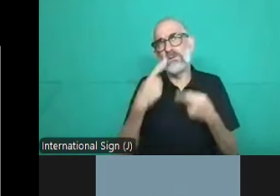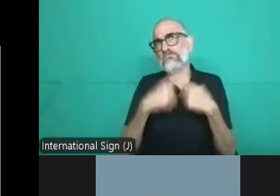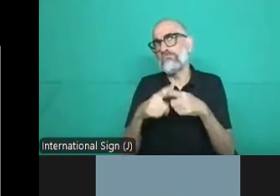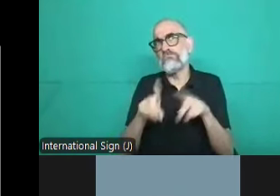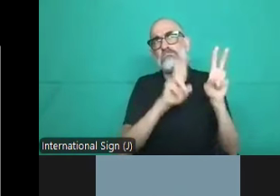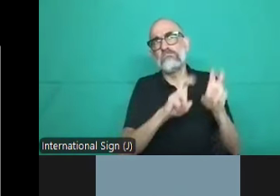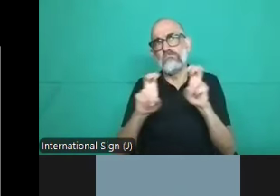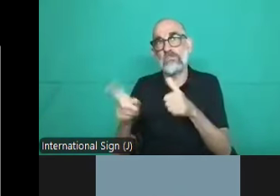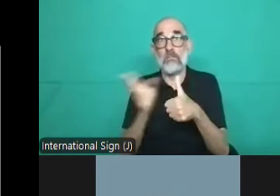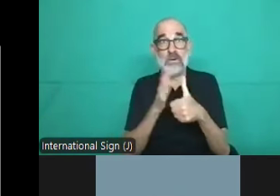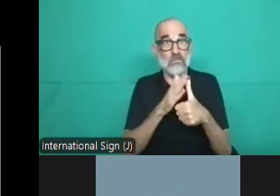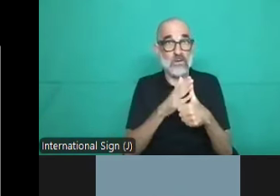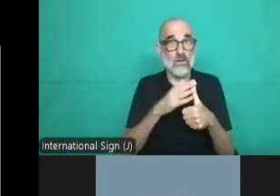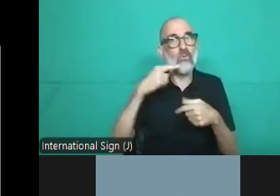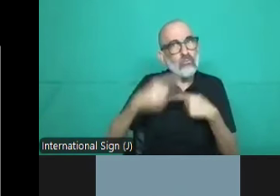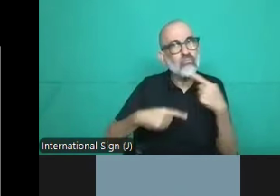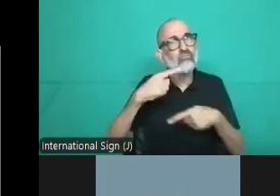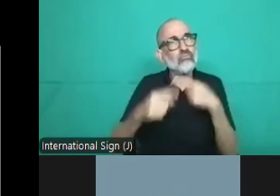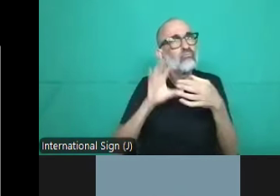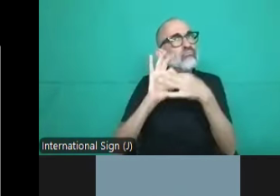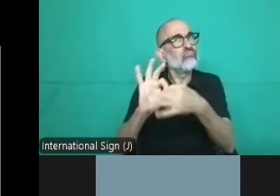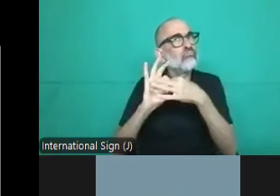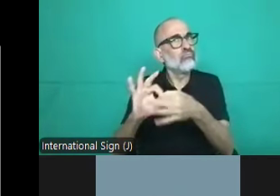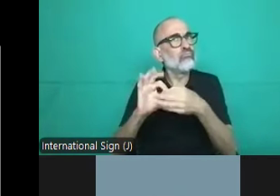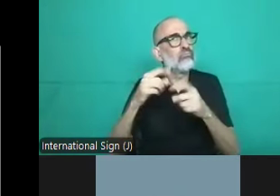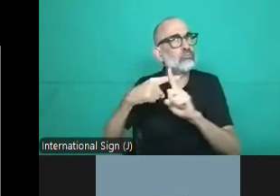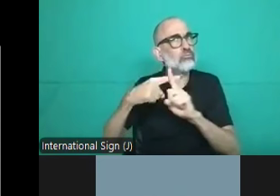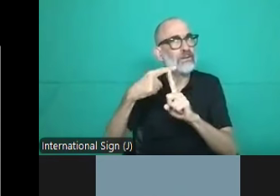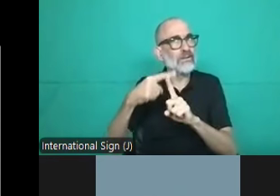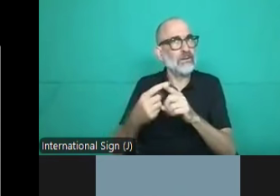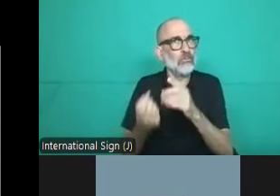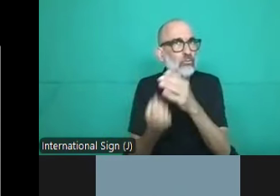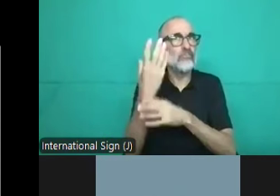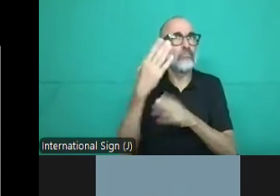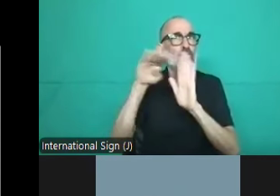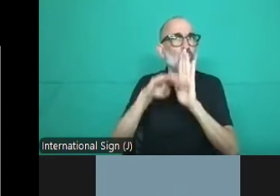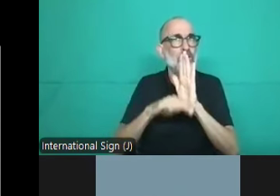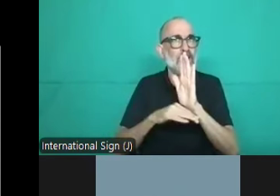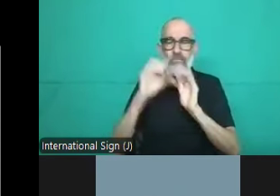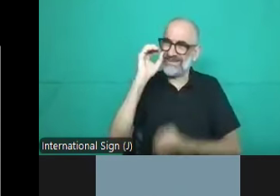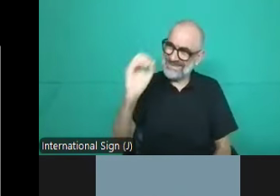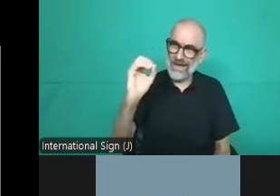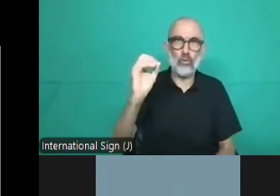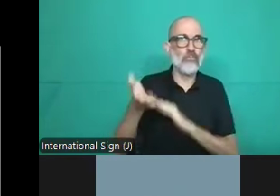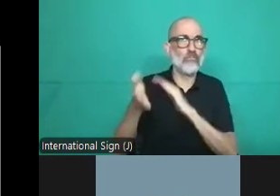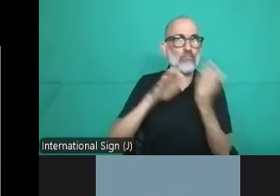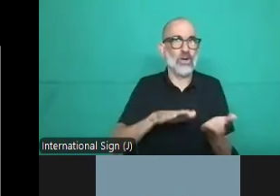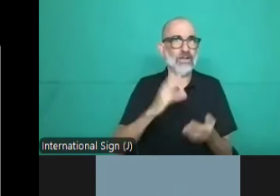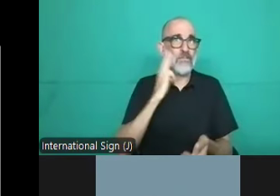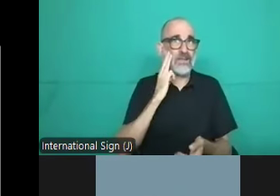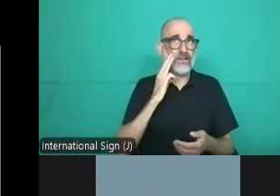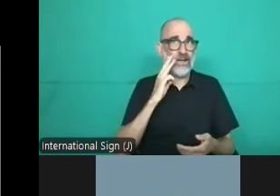É uma das causas mais frequentes, e os outros cenários de emergências obstétricas,